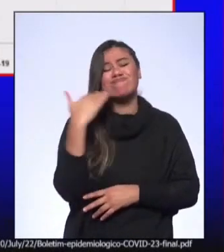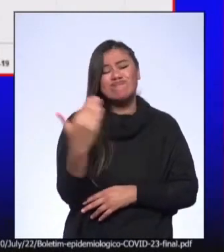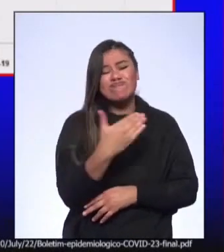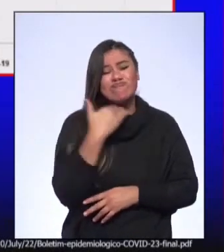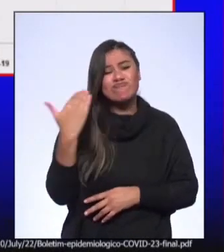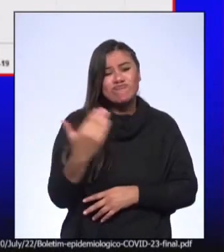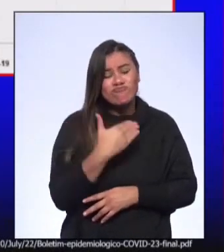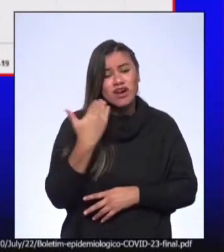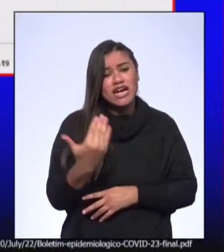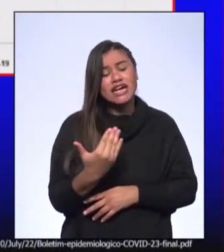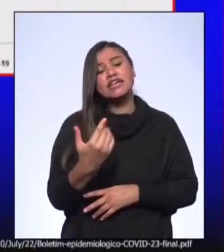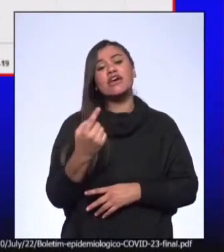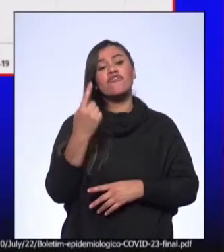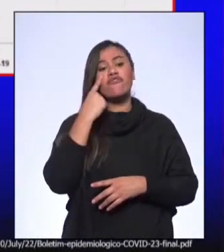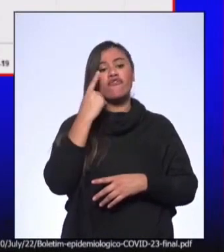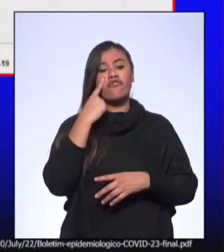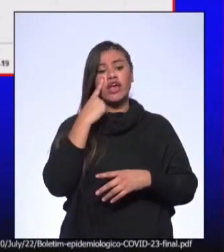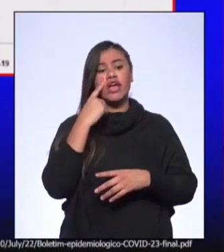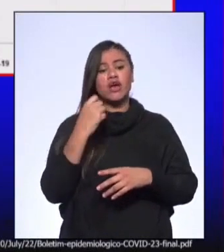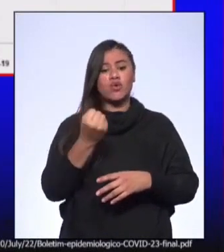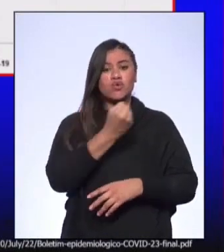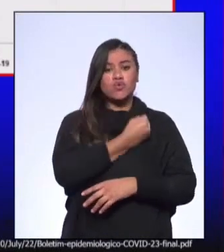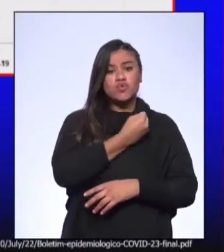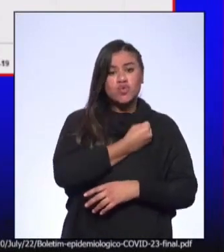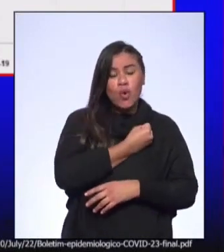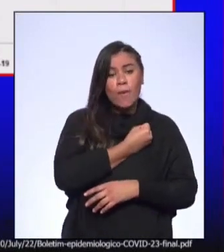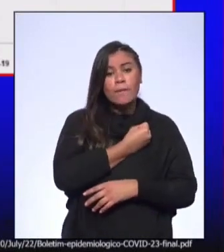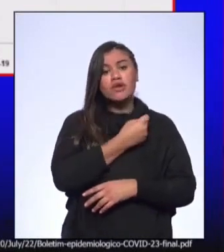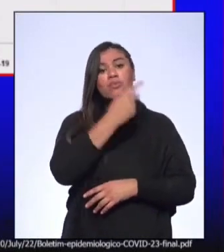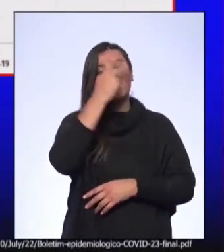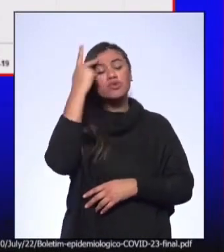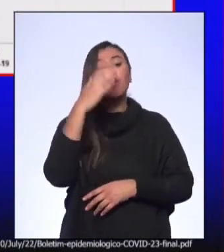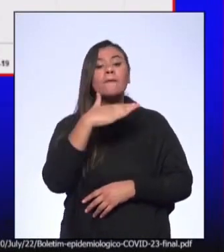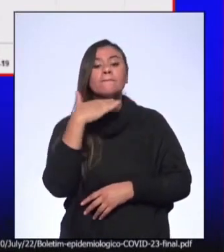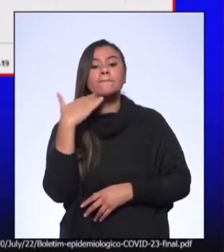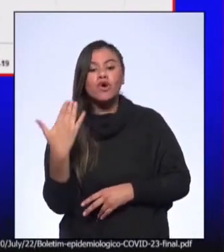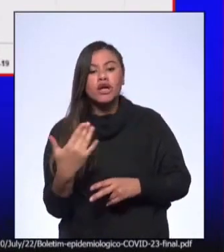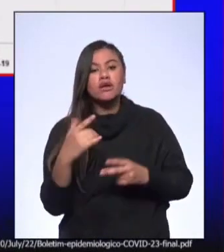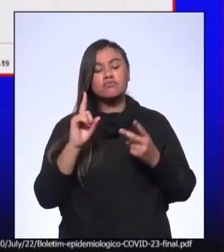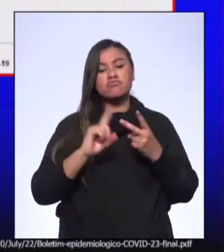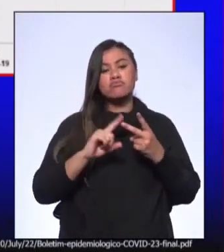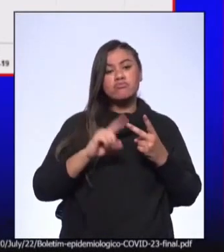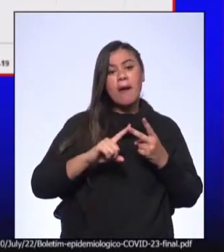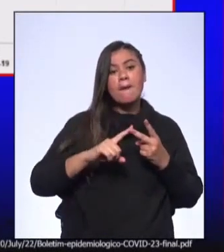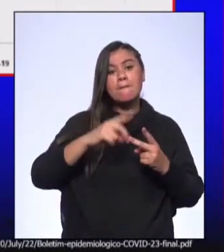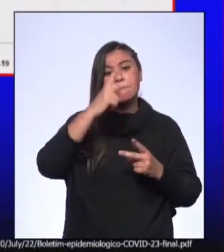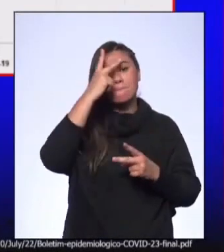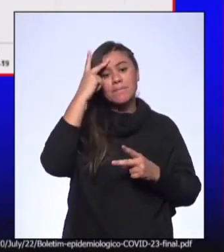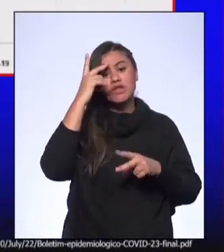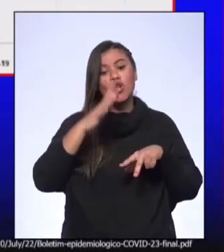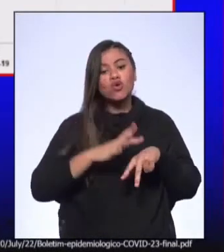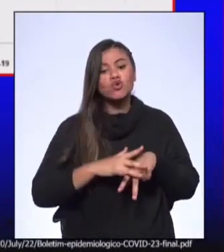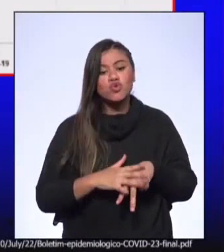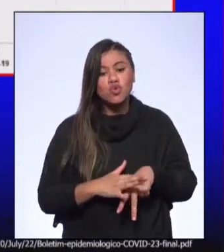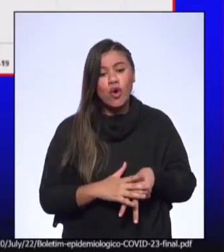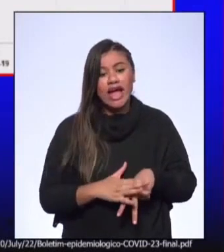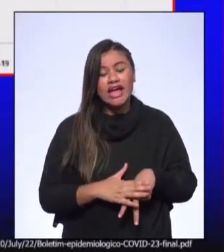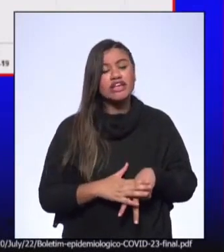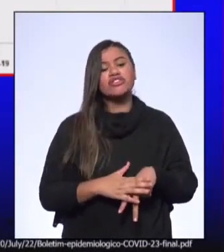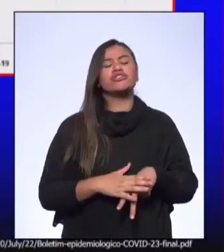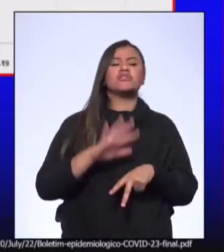óbitos, e no denominador, o número total de casos confirmados, a gente teria uma letalidade de